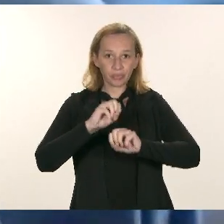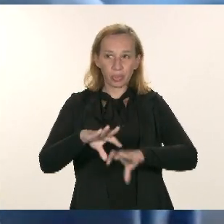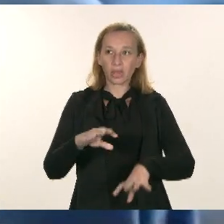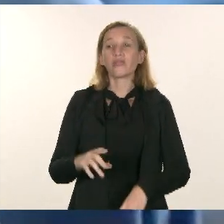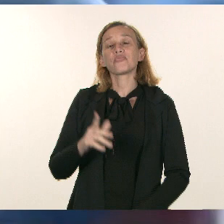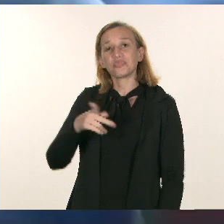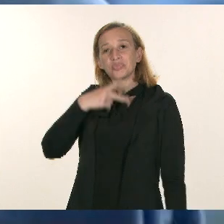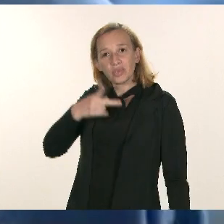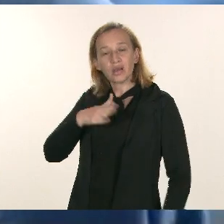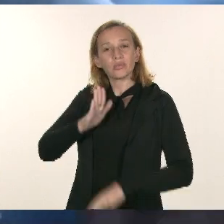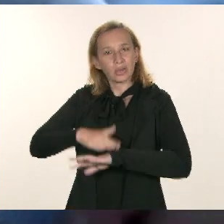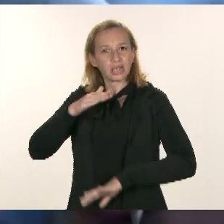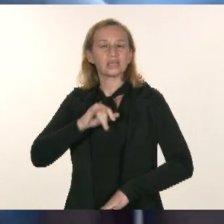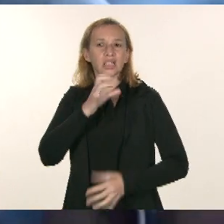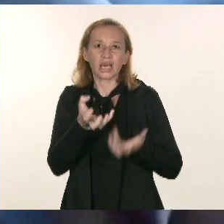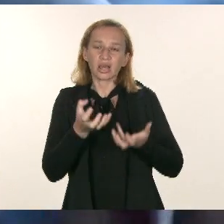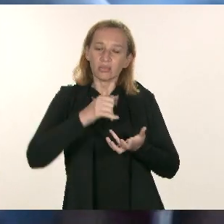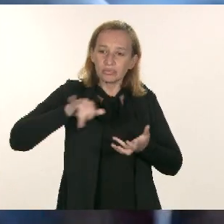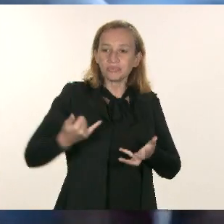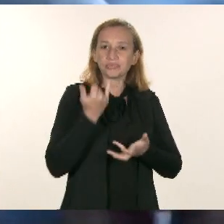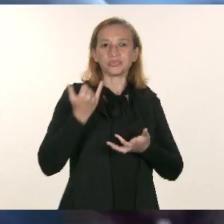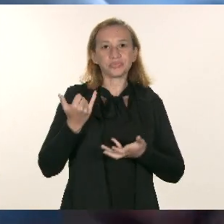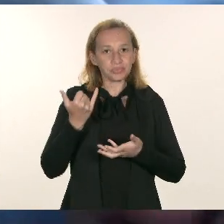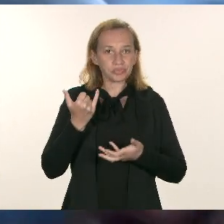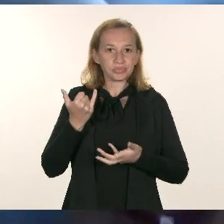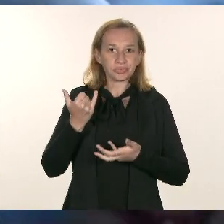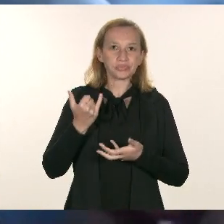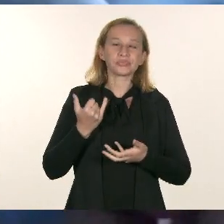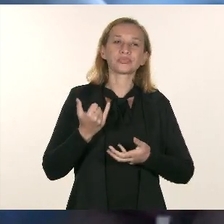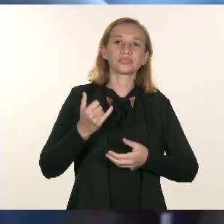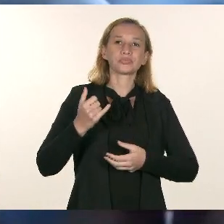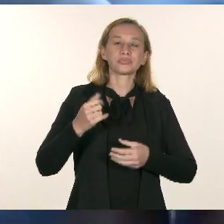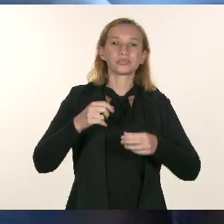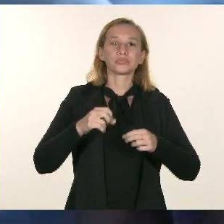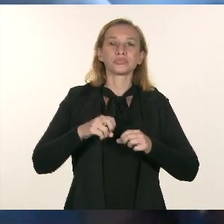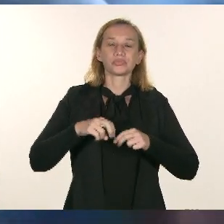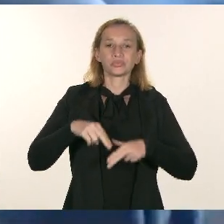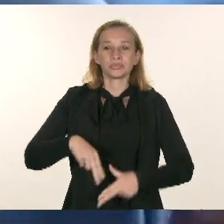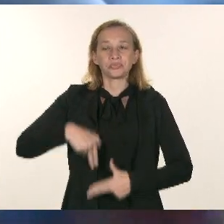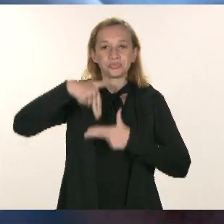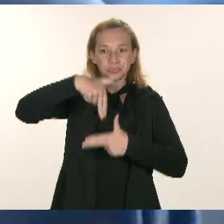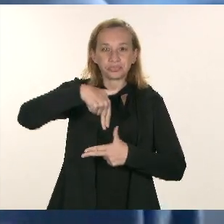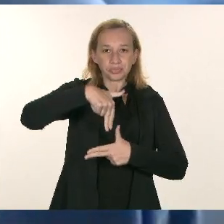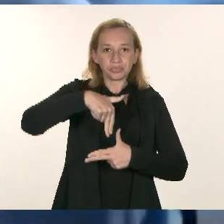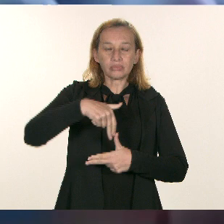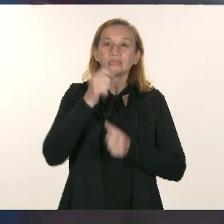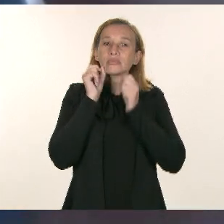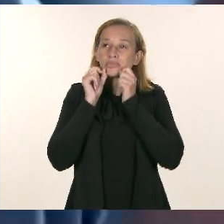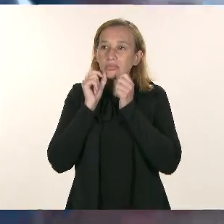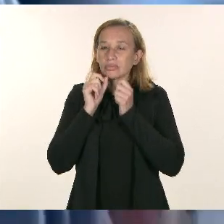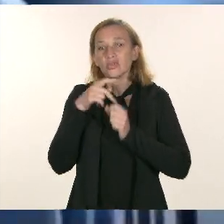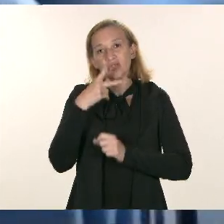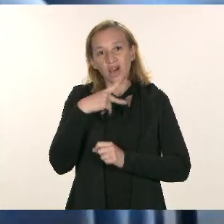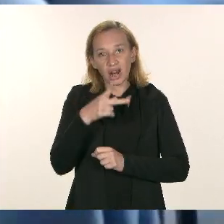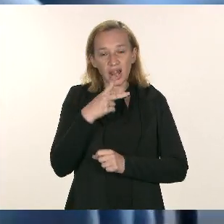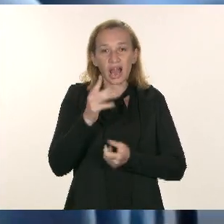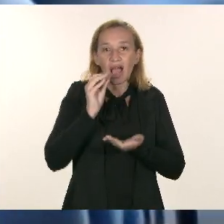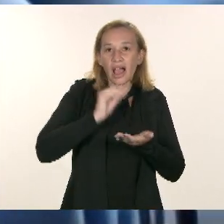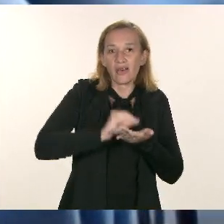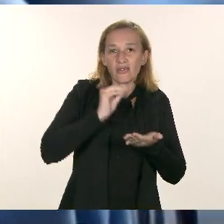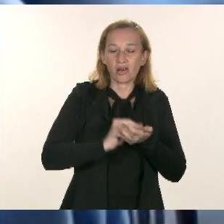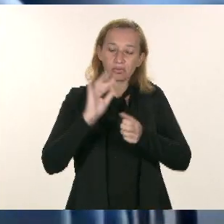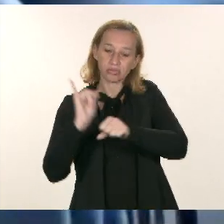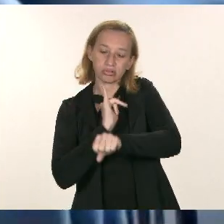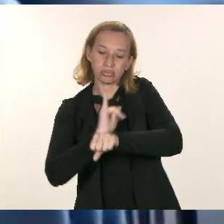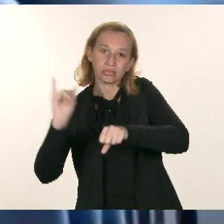mais, quero aqui aproveitar essa nossa tribuna para criticar a falta de planejamento